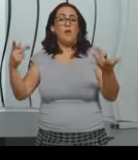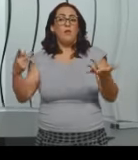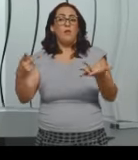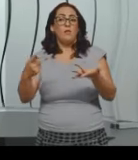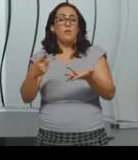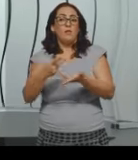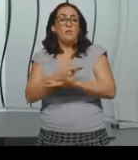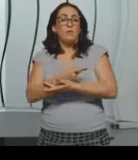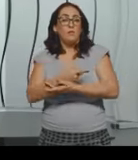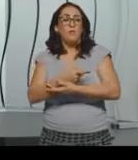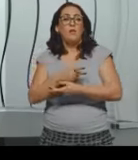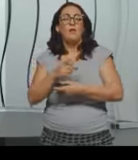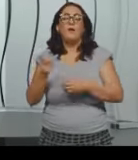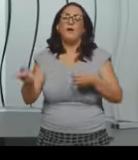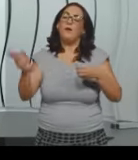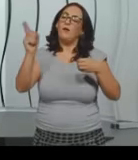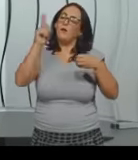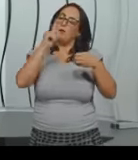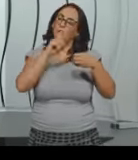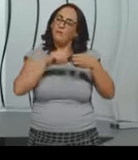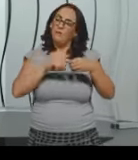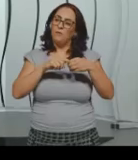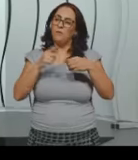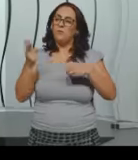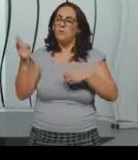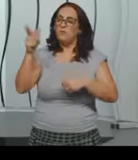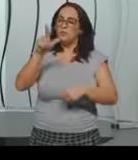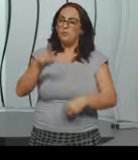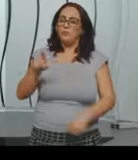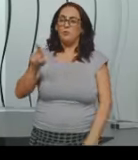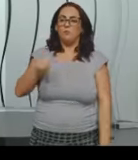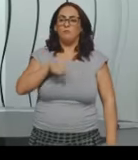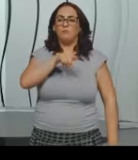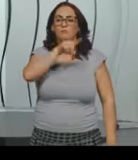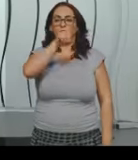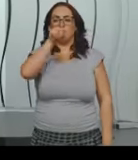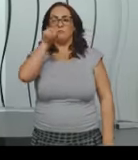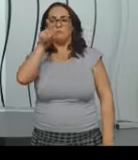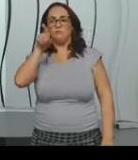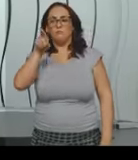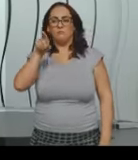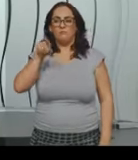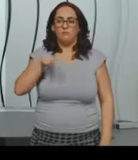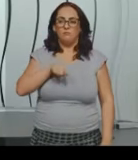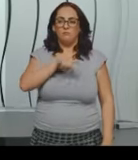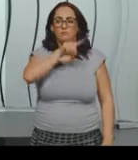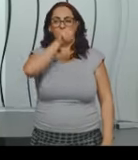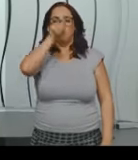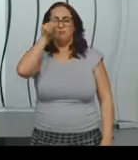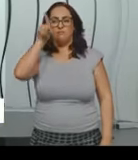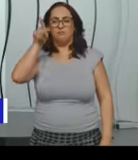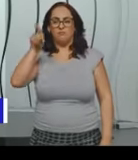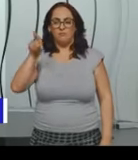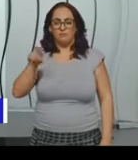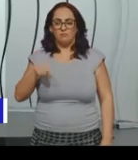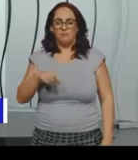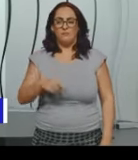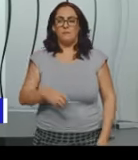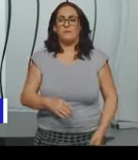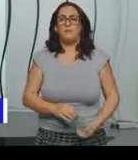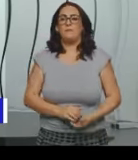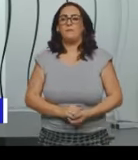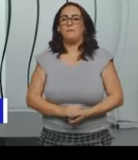acontecer o ciclo. Tranquilo? Então, vamos lá.